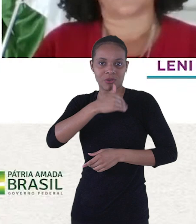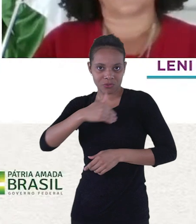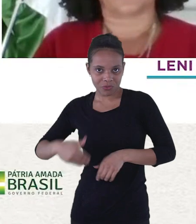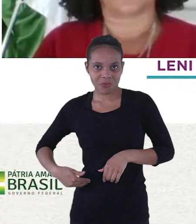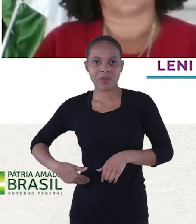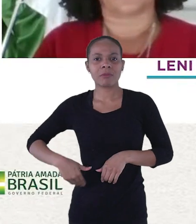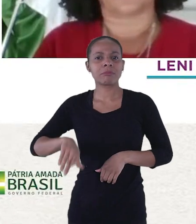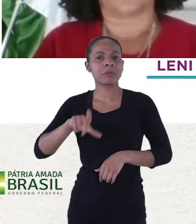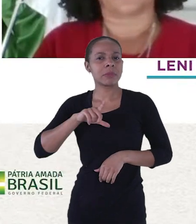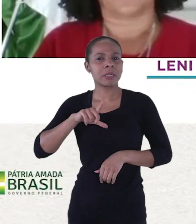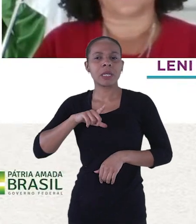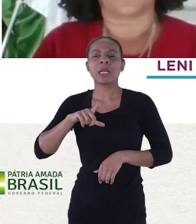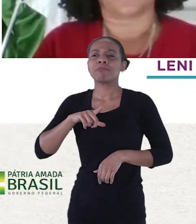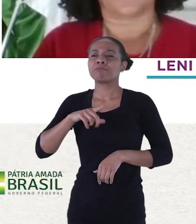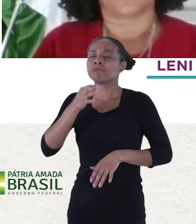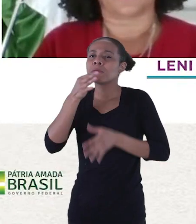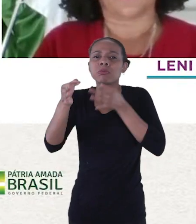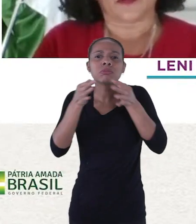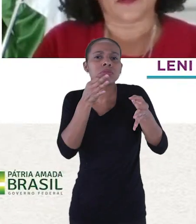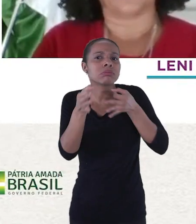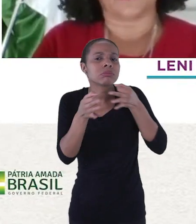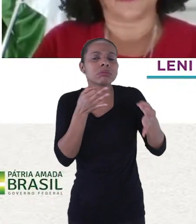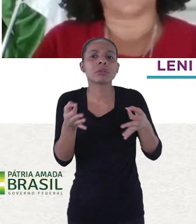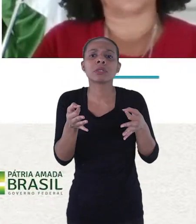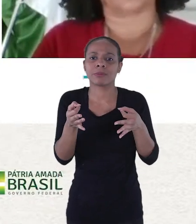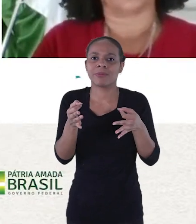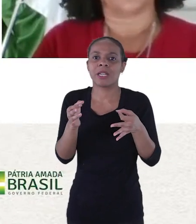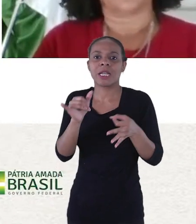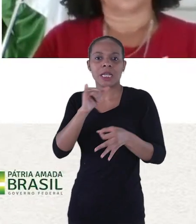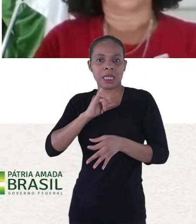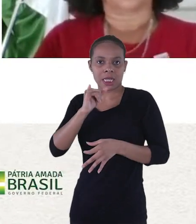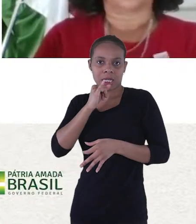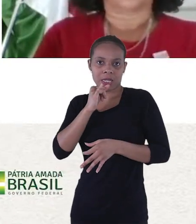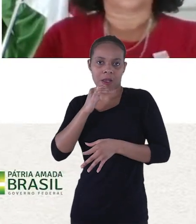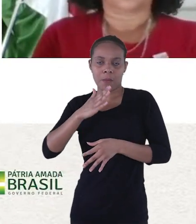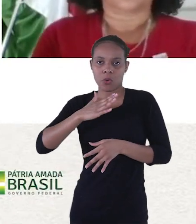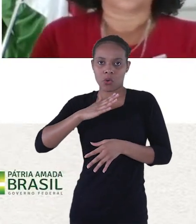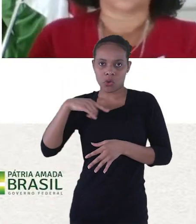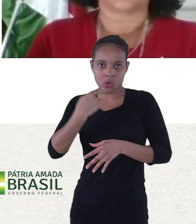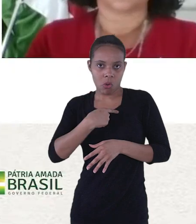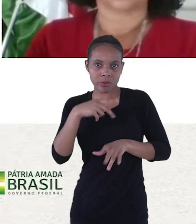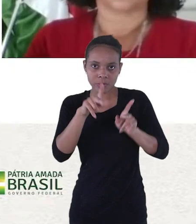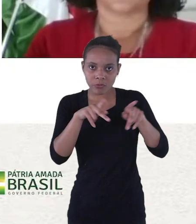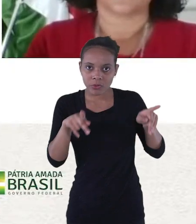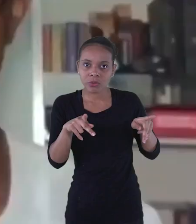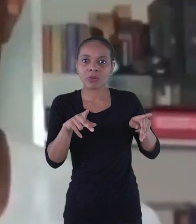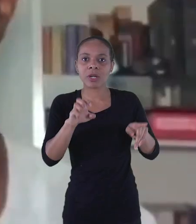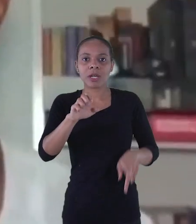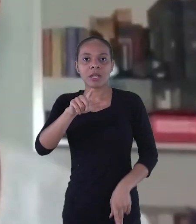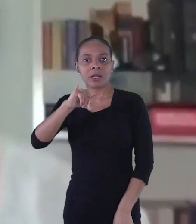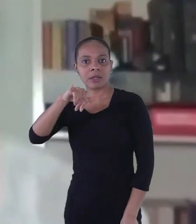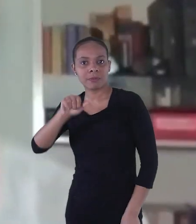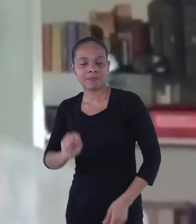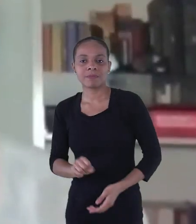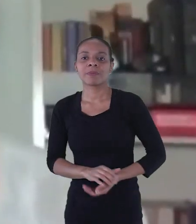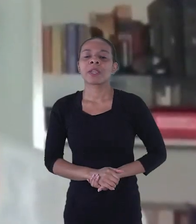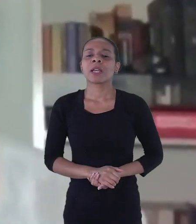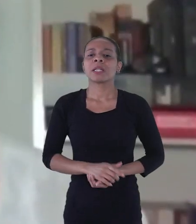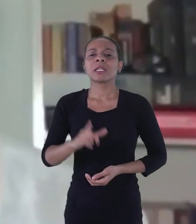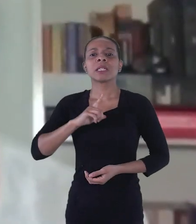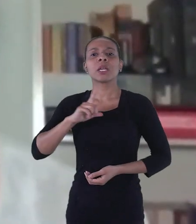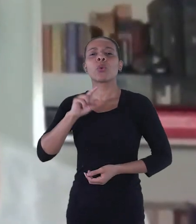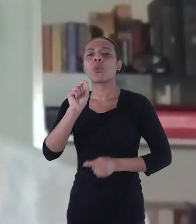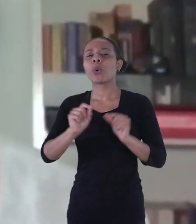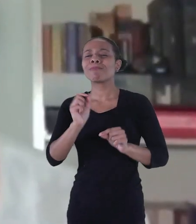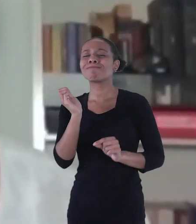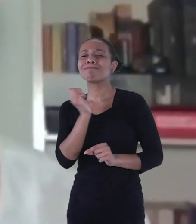nossa professora Eni Nobre estava dizendo, né? É o ranço que a gente chama do